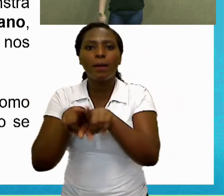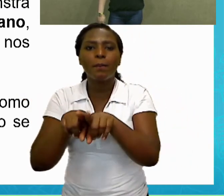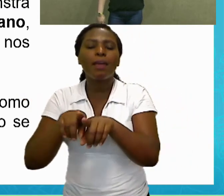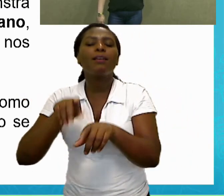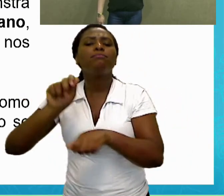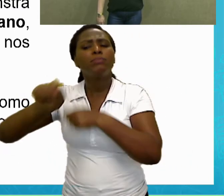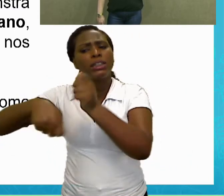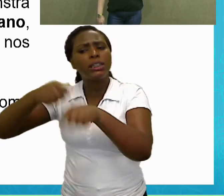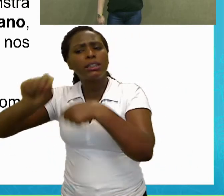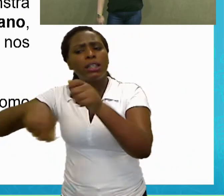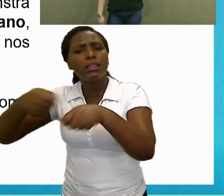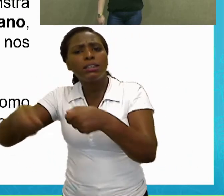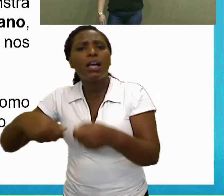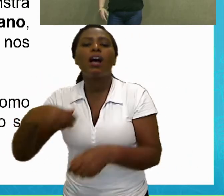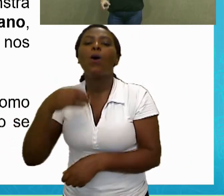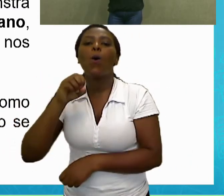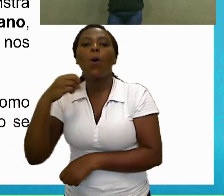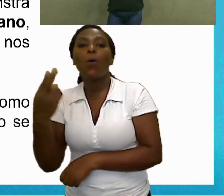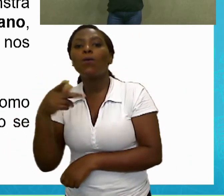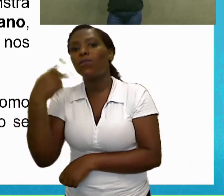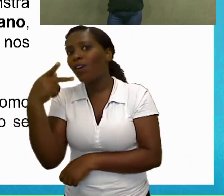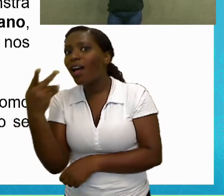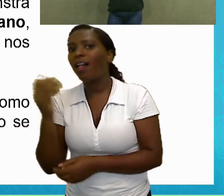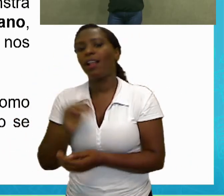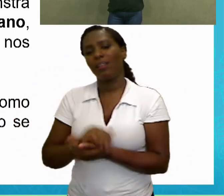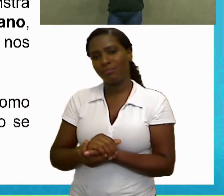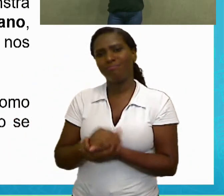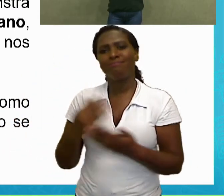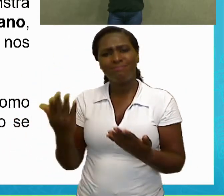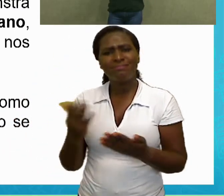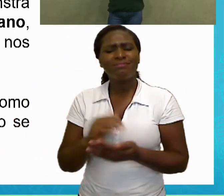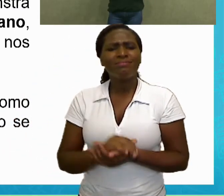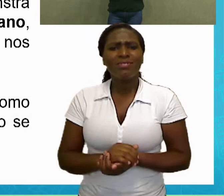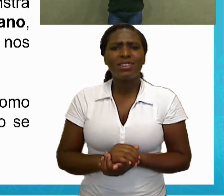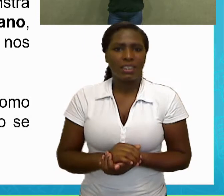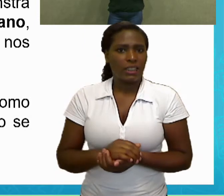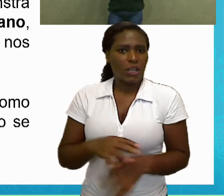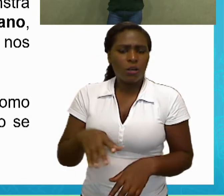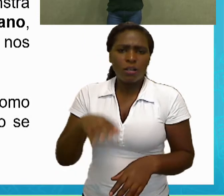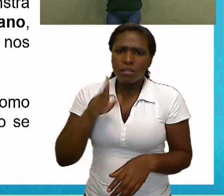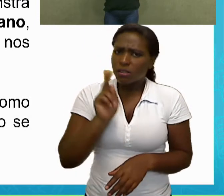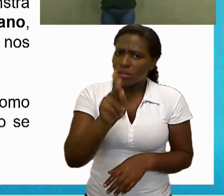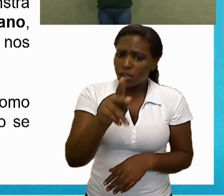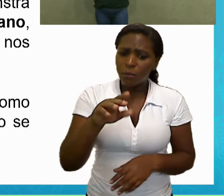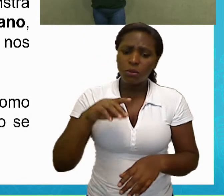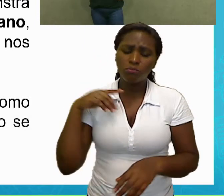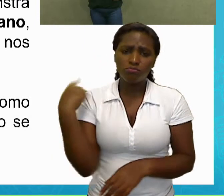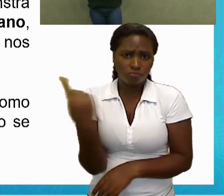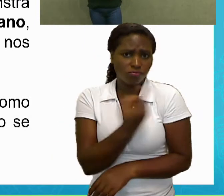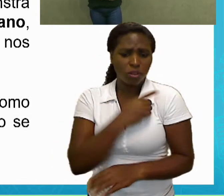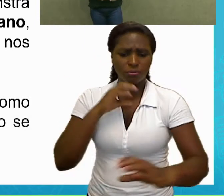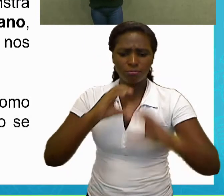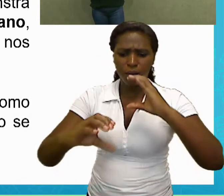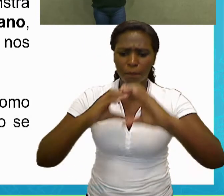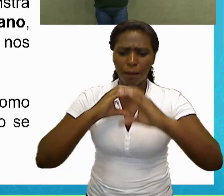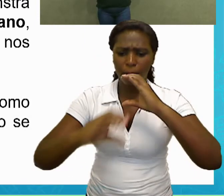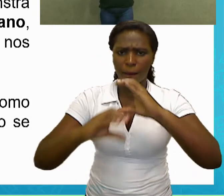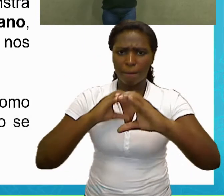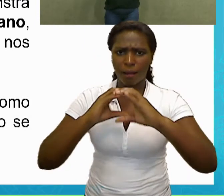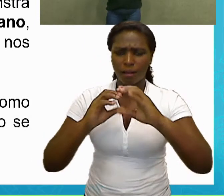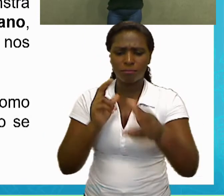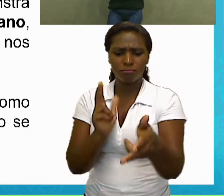em sociedade, porque nós estamos o tempo todo falando um com o outro. Através da fala é